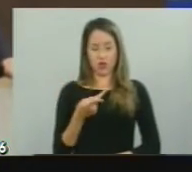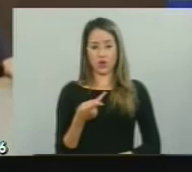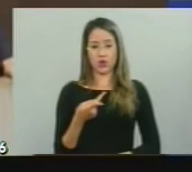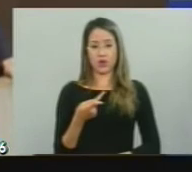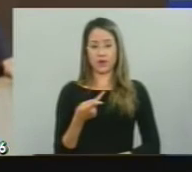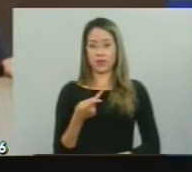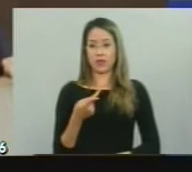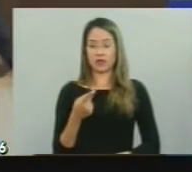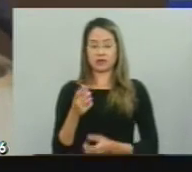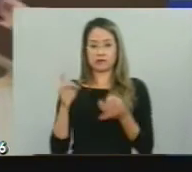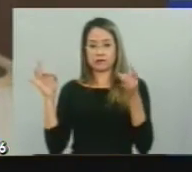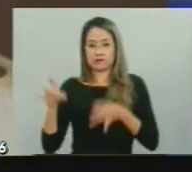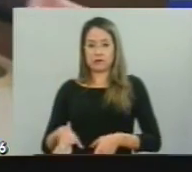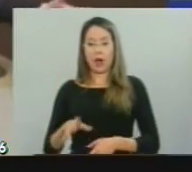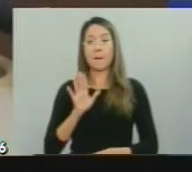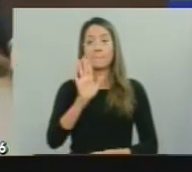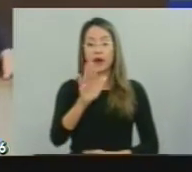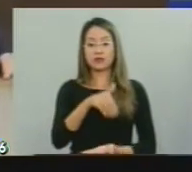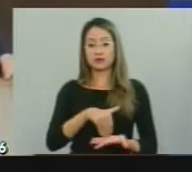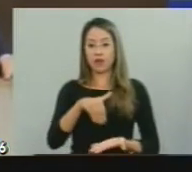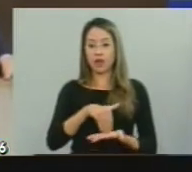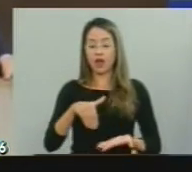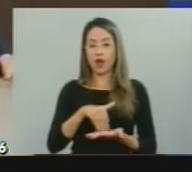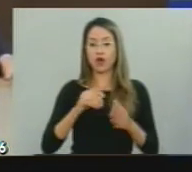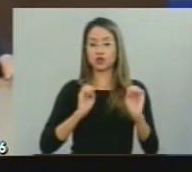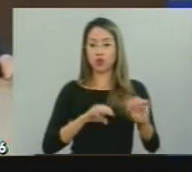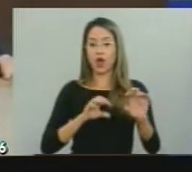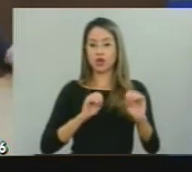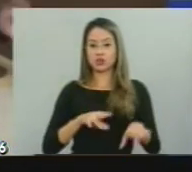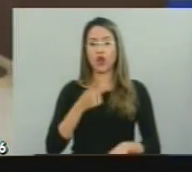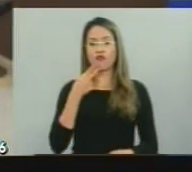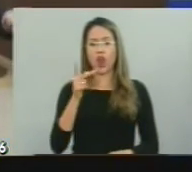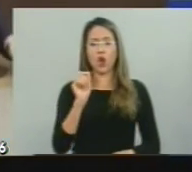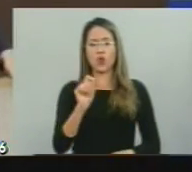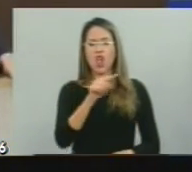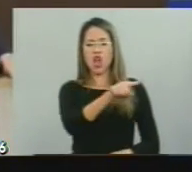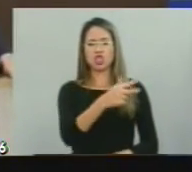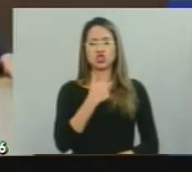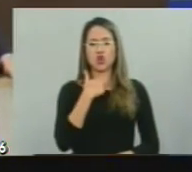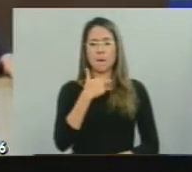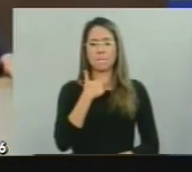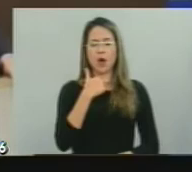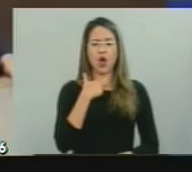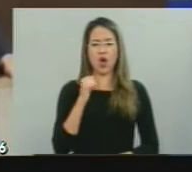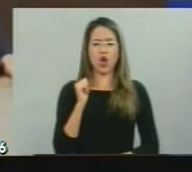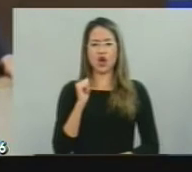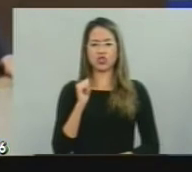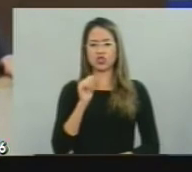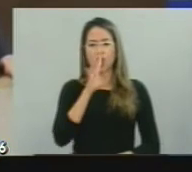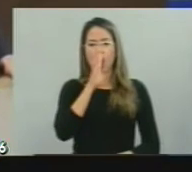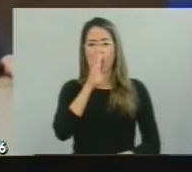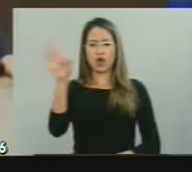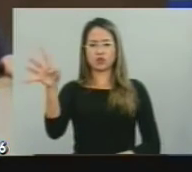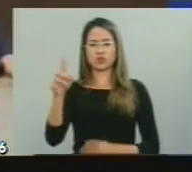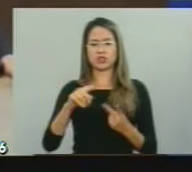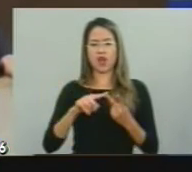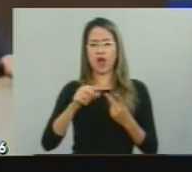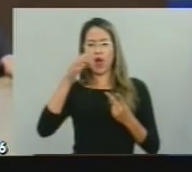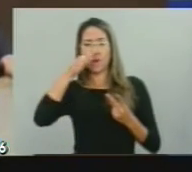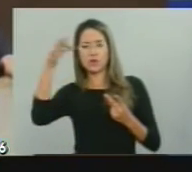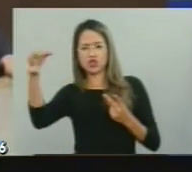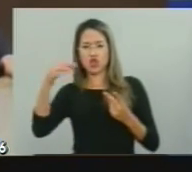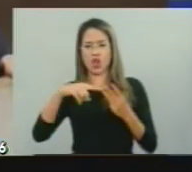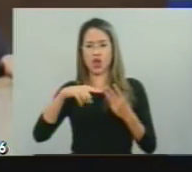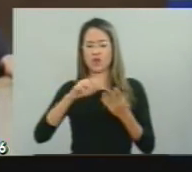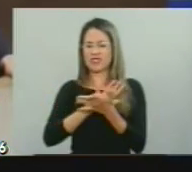os procedimentos, em que não se pode, por exemplo, criticar a decadência de